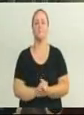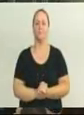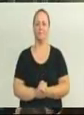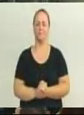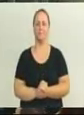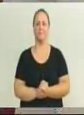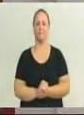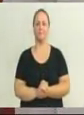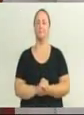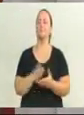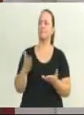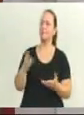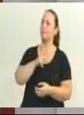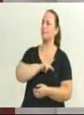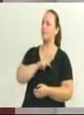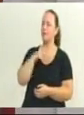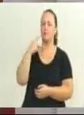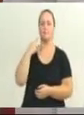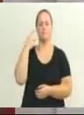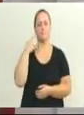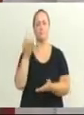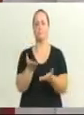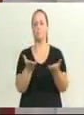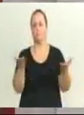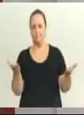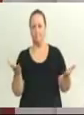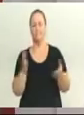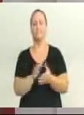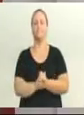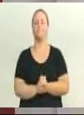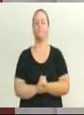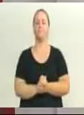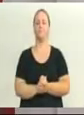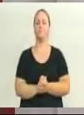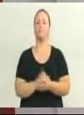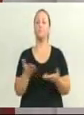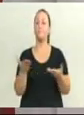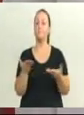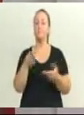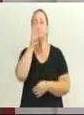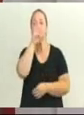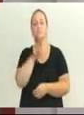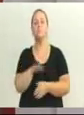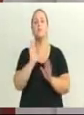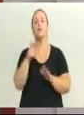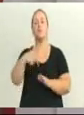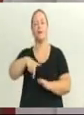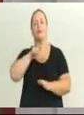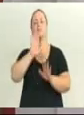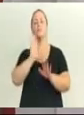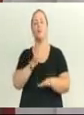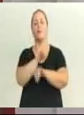Senhor Presidente, senhores vereadores, eu nessa tarde, como tinha falado na sessão anterior,